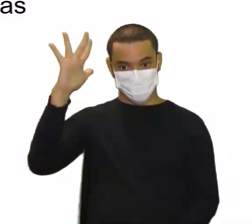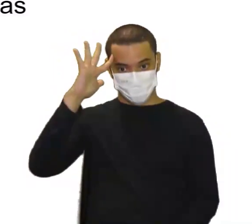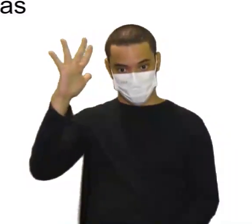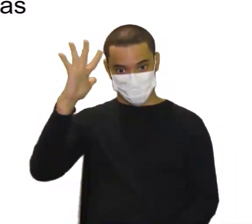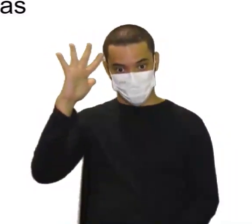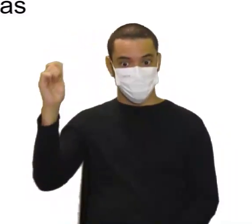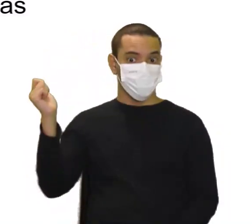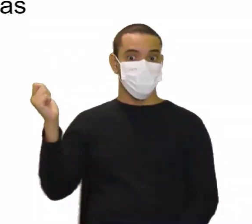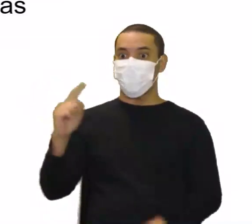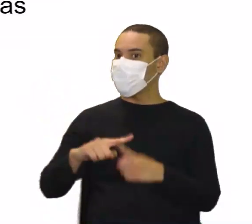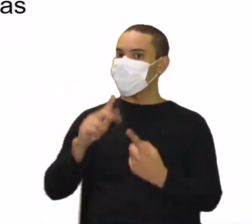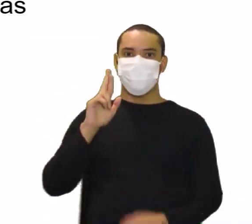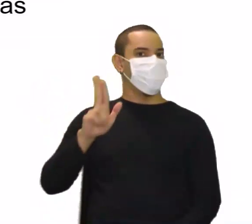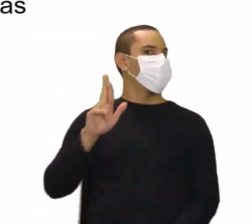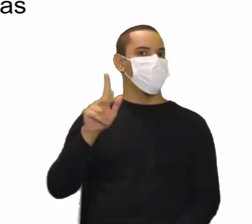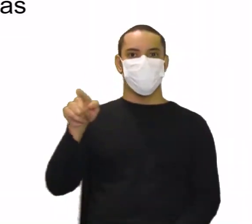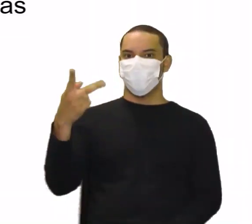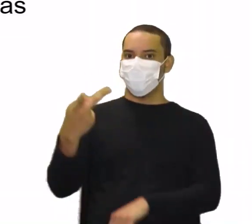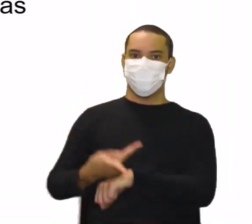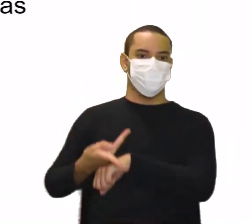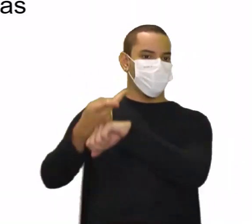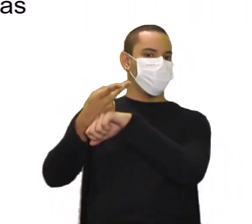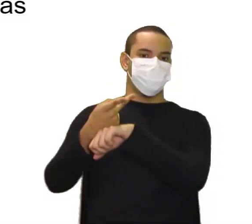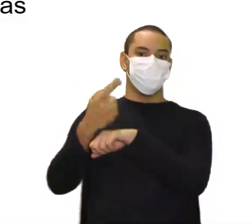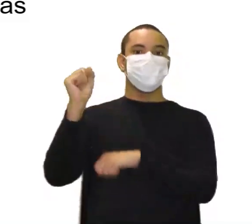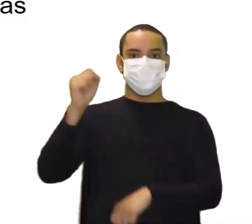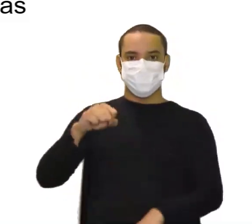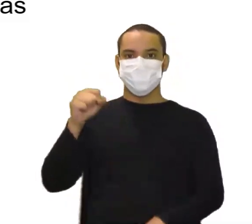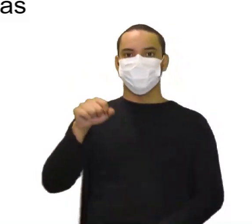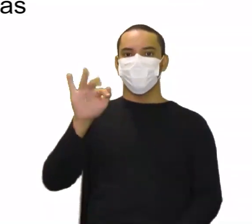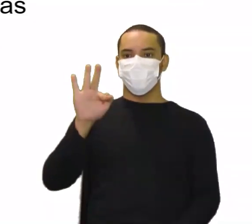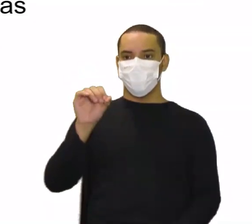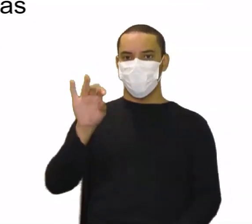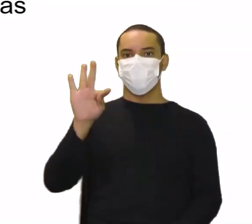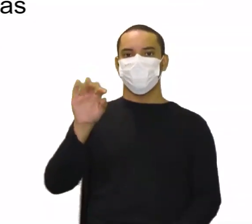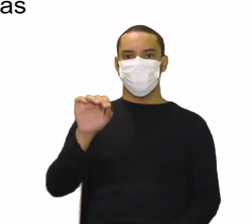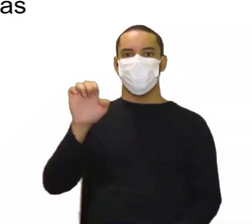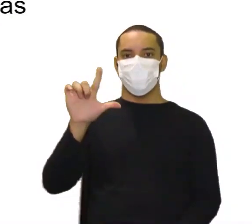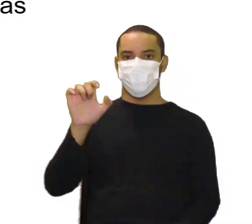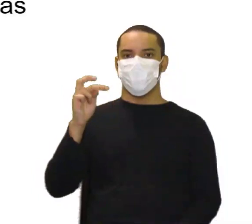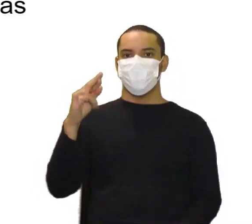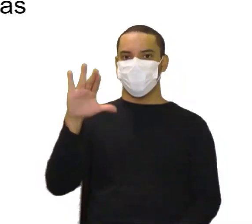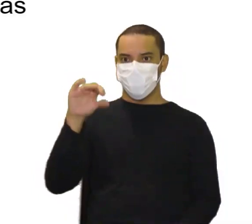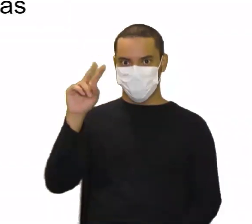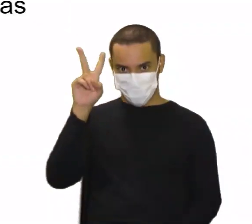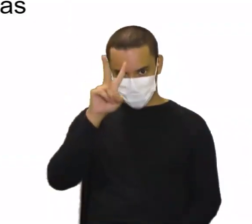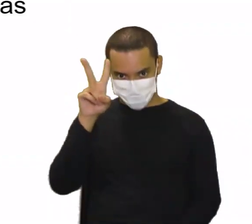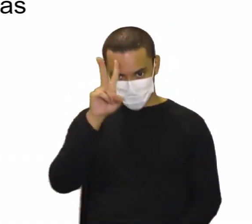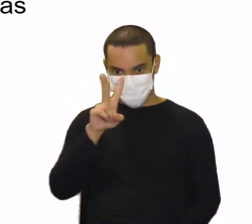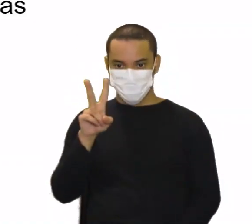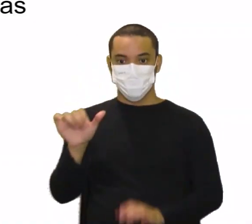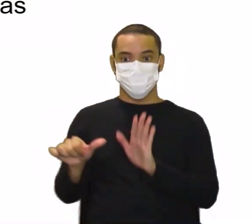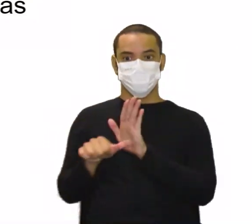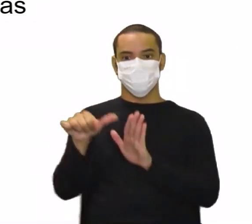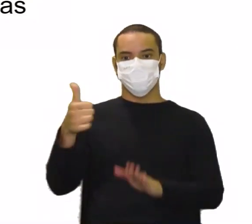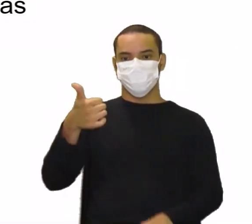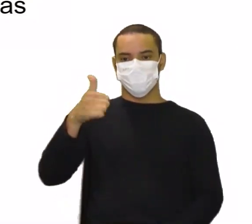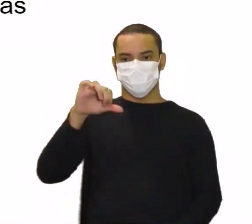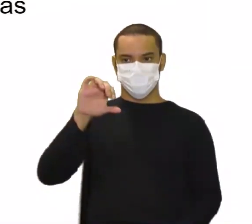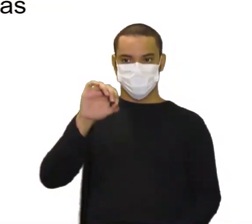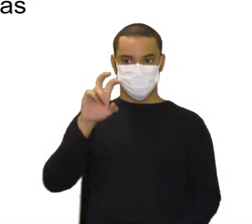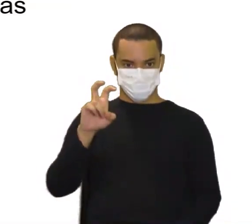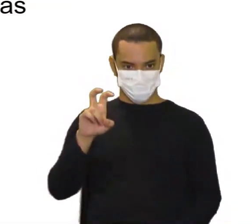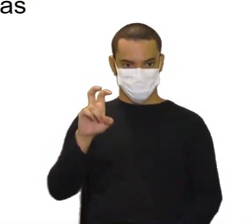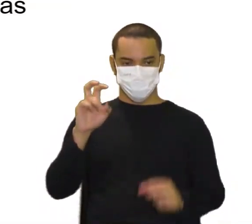relatividade, mas não foi com ela que ele ganhou o prêmio Nobel, sim o efeito fotoelétrico, que expôs pela primeira vez em